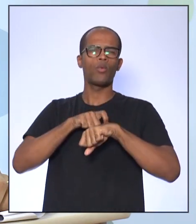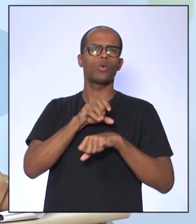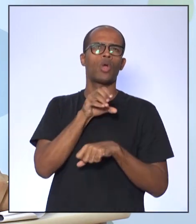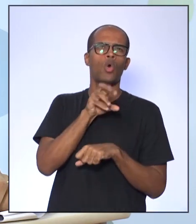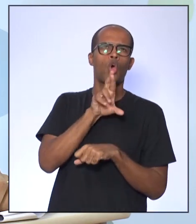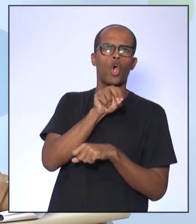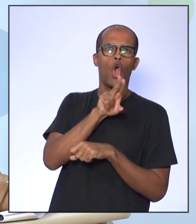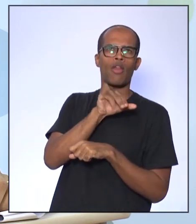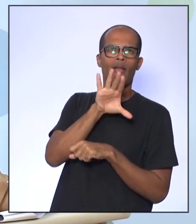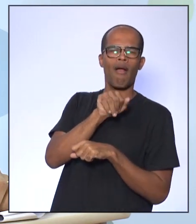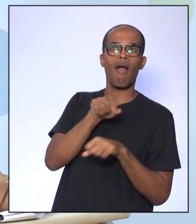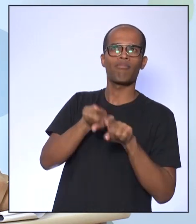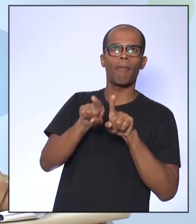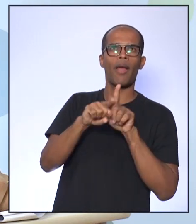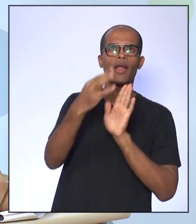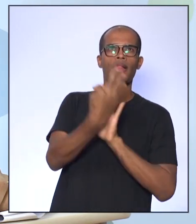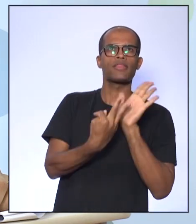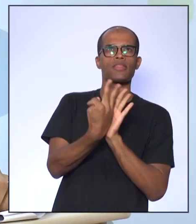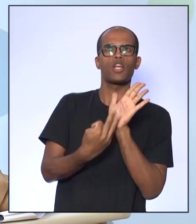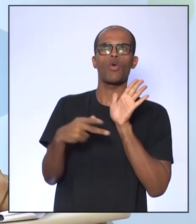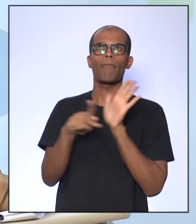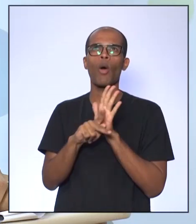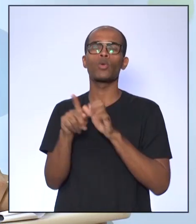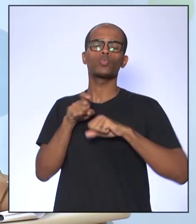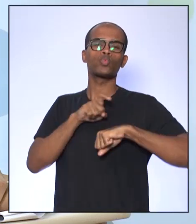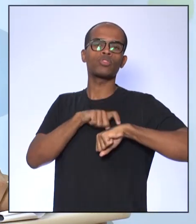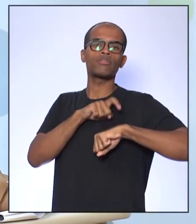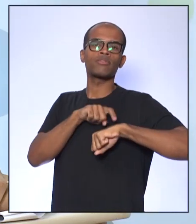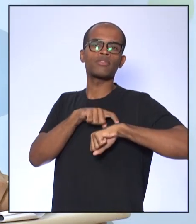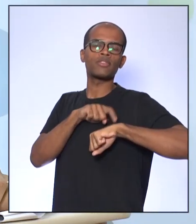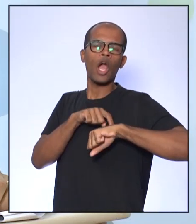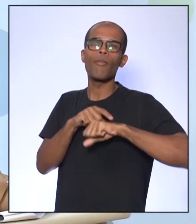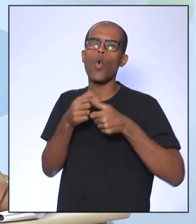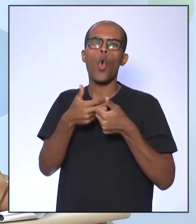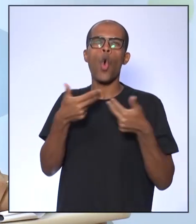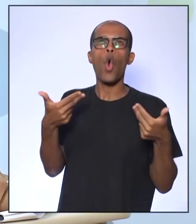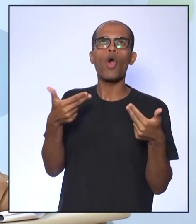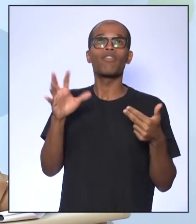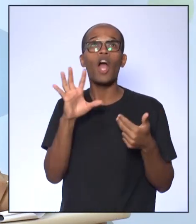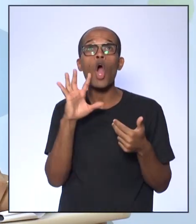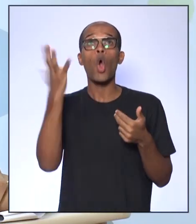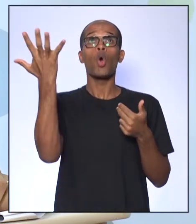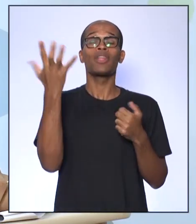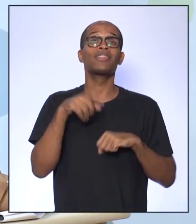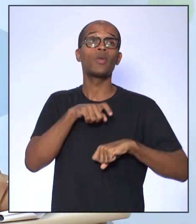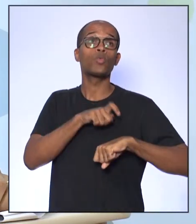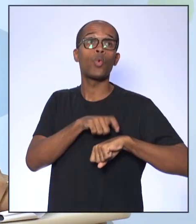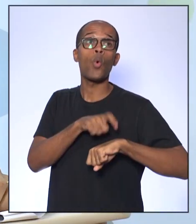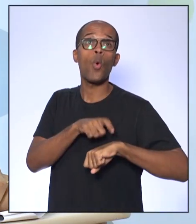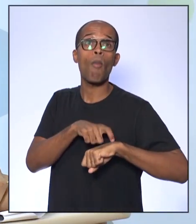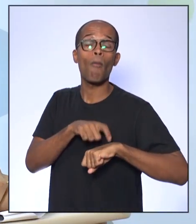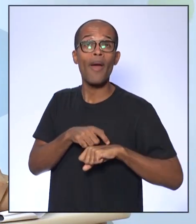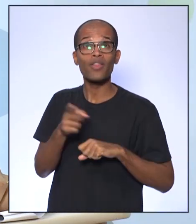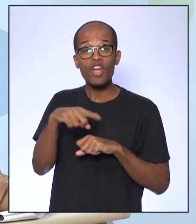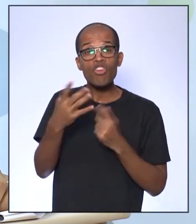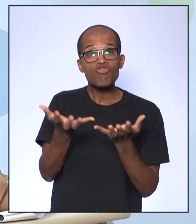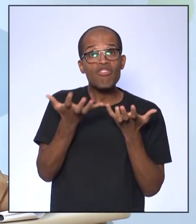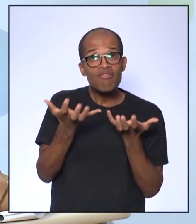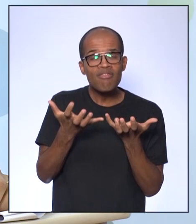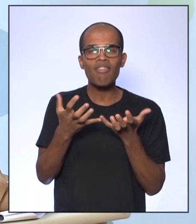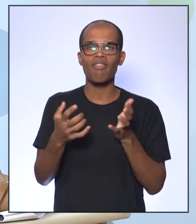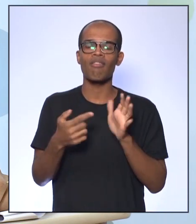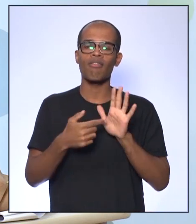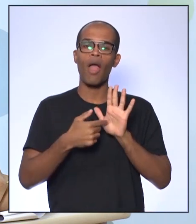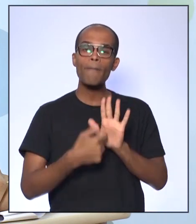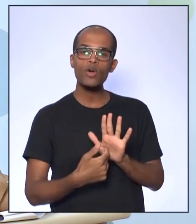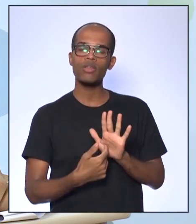aquele texto que é retirado de uma situação do tempo, alguma coisa que aconteceu nesse momento e queremos marcar, né? Que